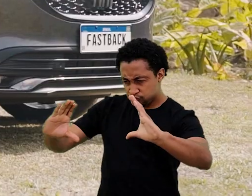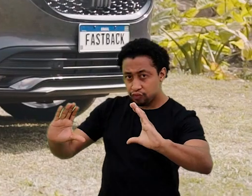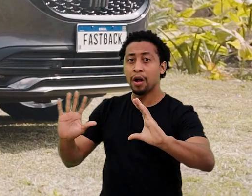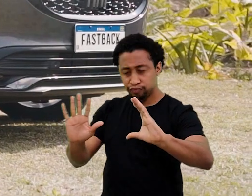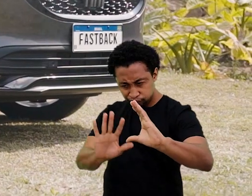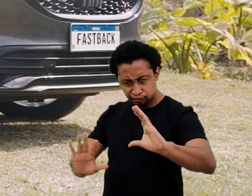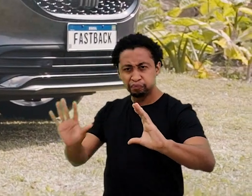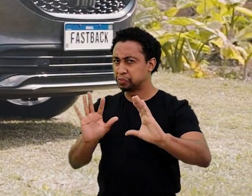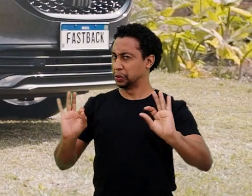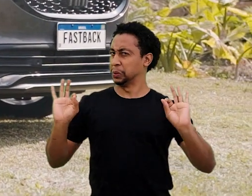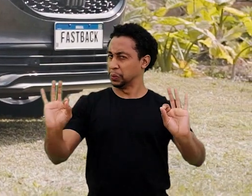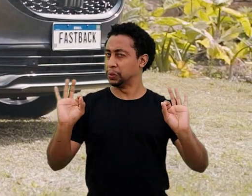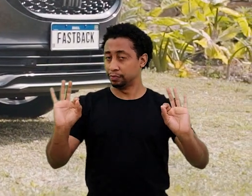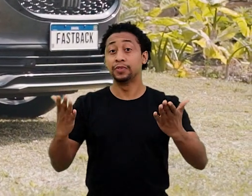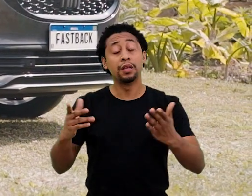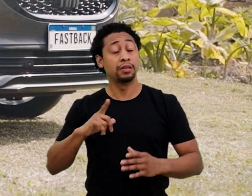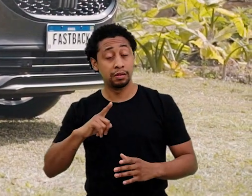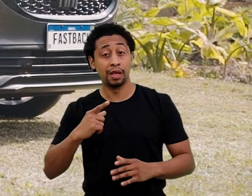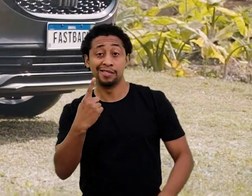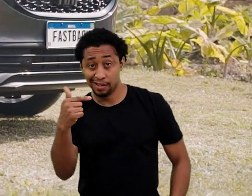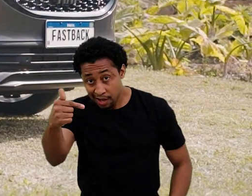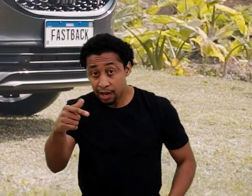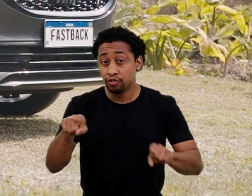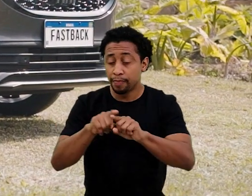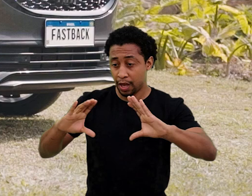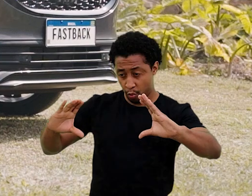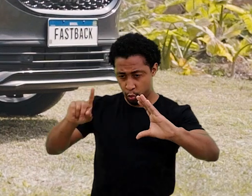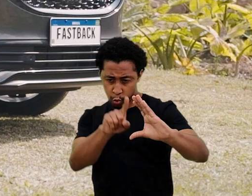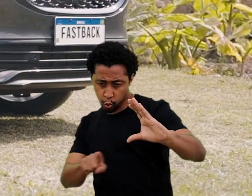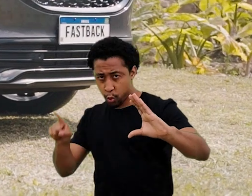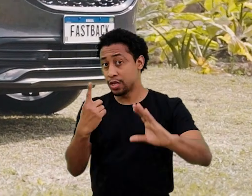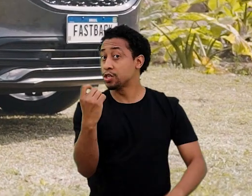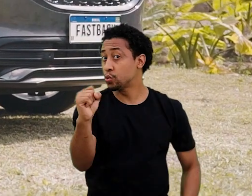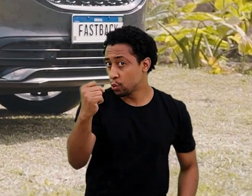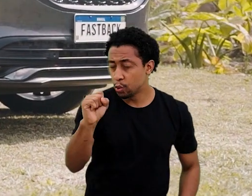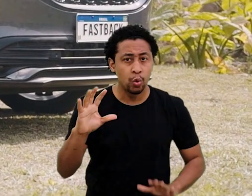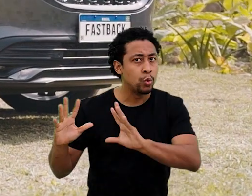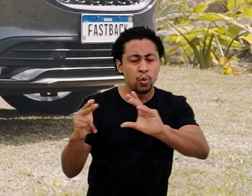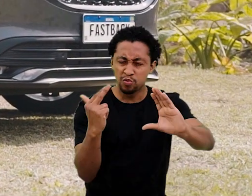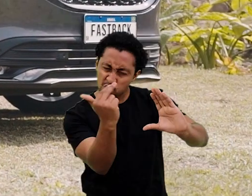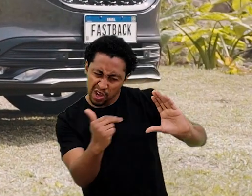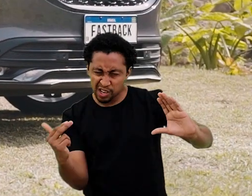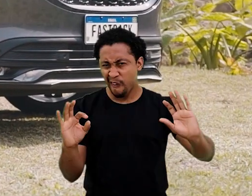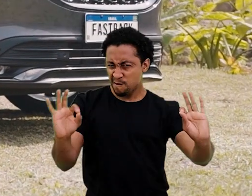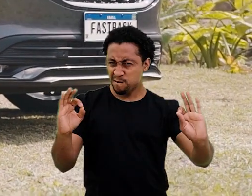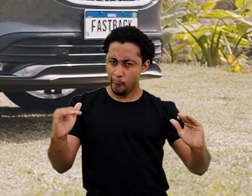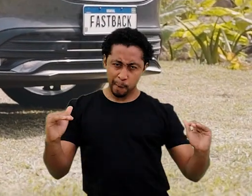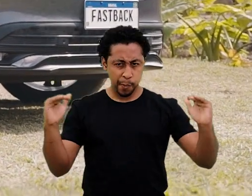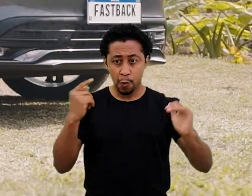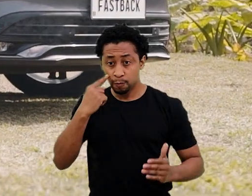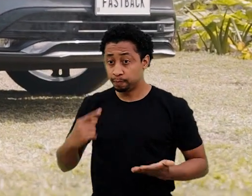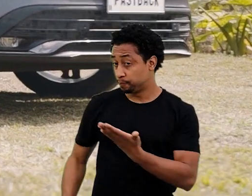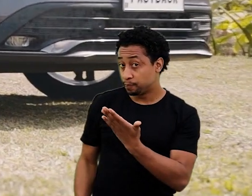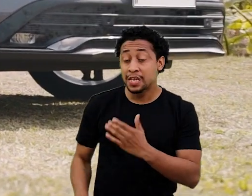viu a apresentação, a gente sabe que tem rodas aro 17 e rodas aro 18 e todas realmente têm um desenho bastante sofisticado. Mesmo essa aqui com